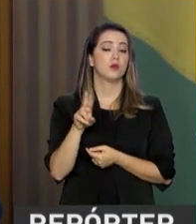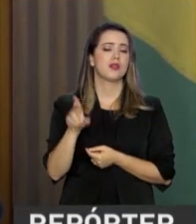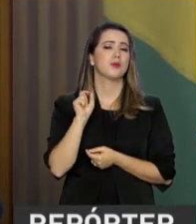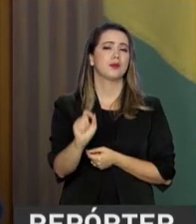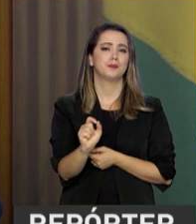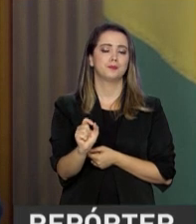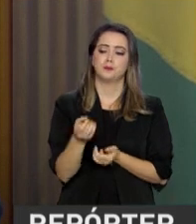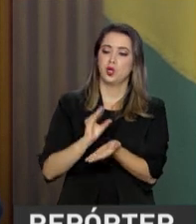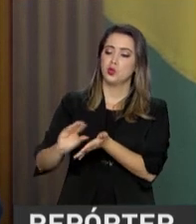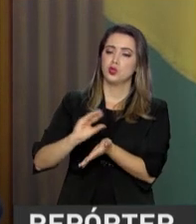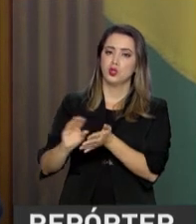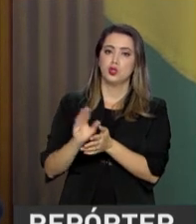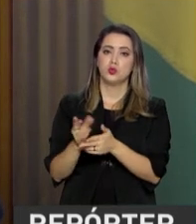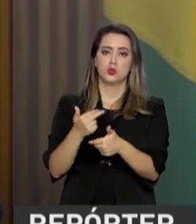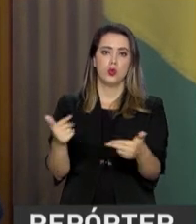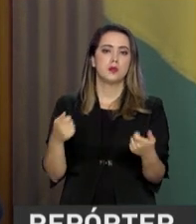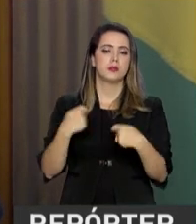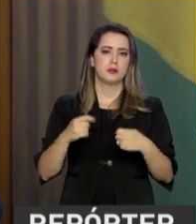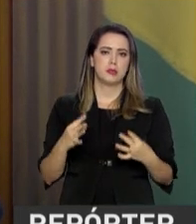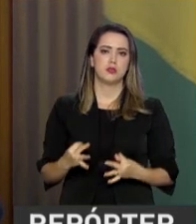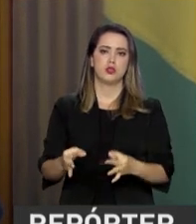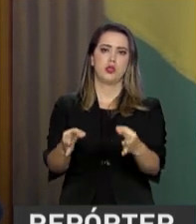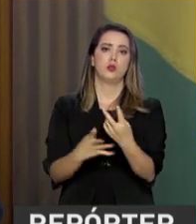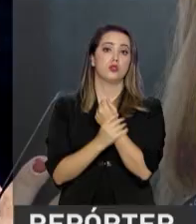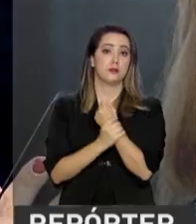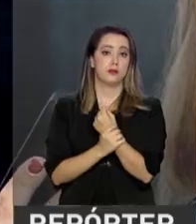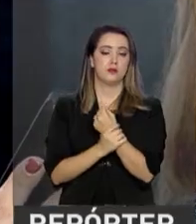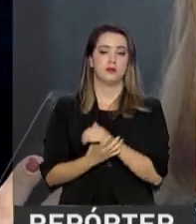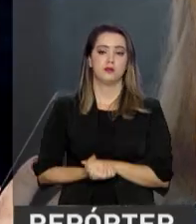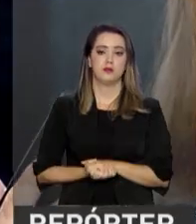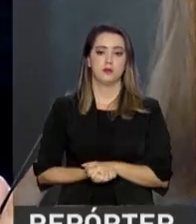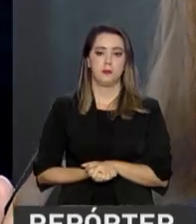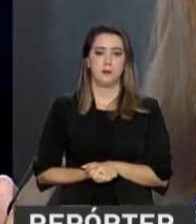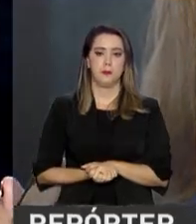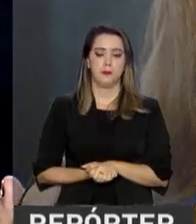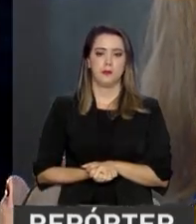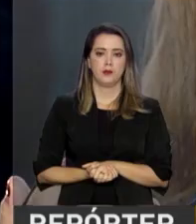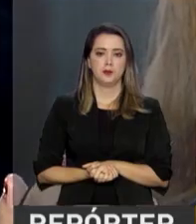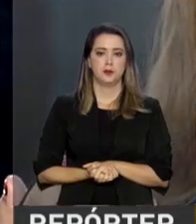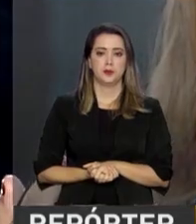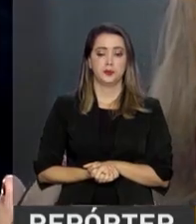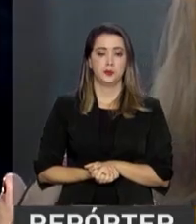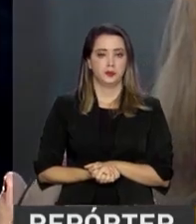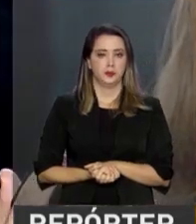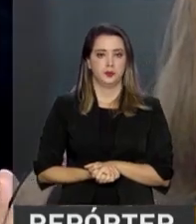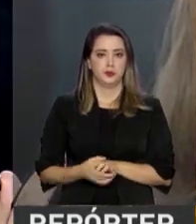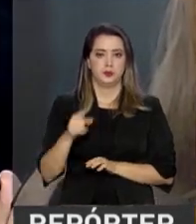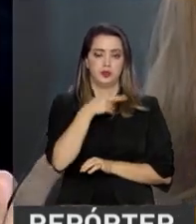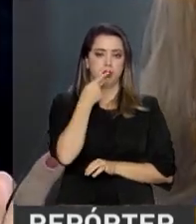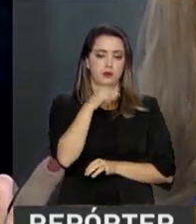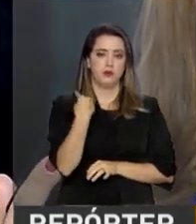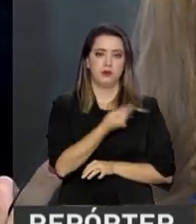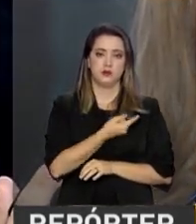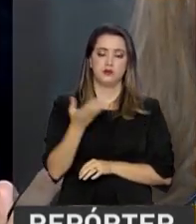no investimento de equipamentos tecnológicos de segurança nós vamos utilizar esse recurso também para a ampliação do programa de